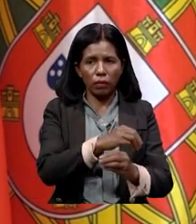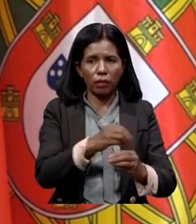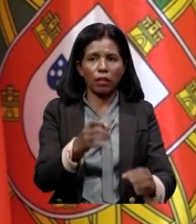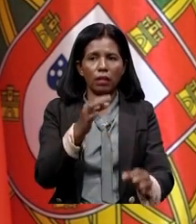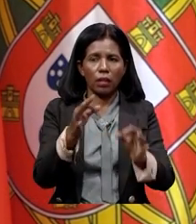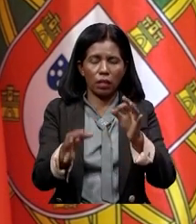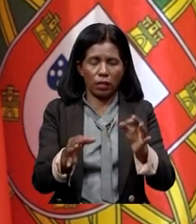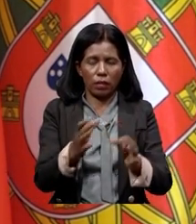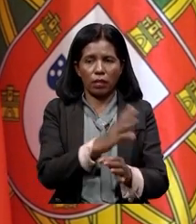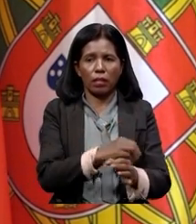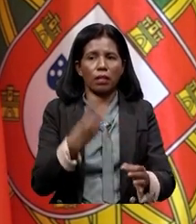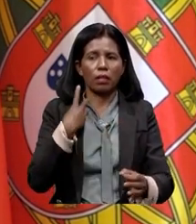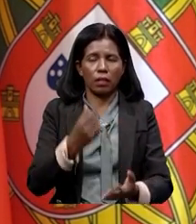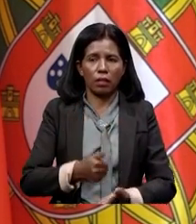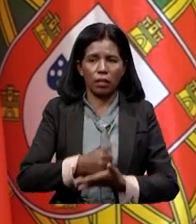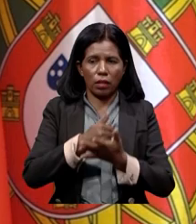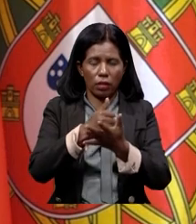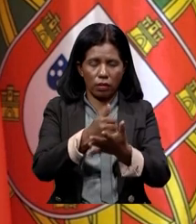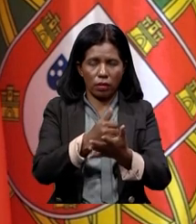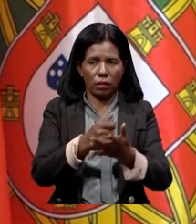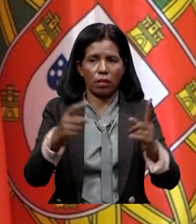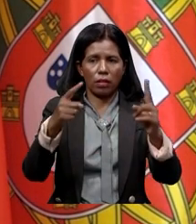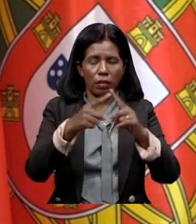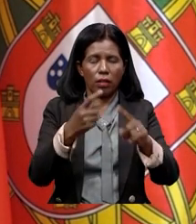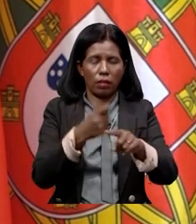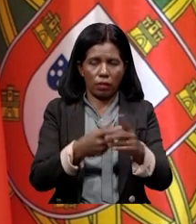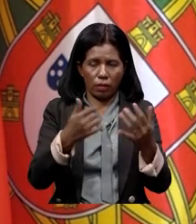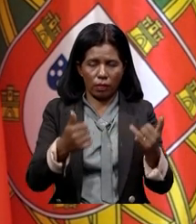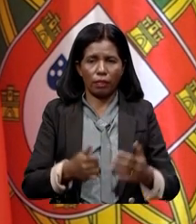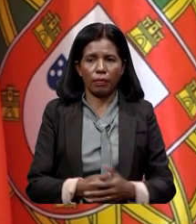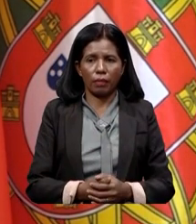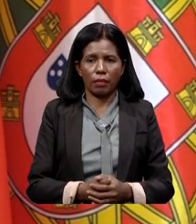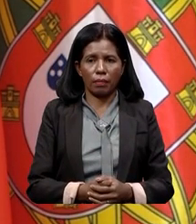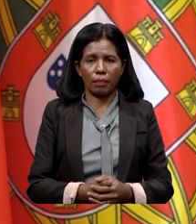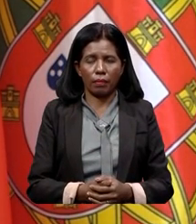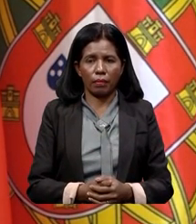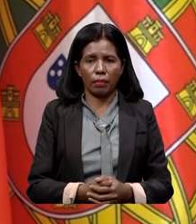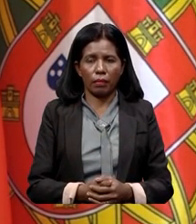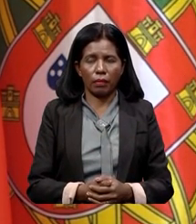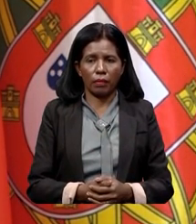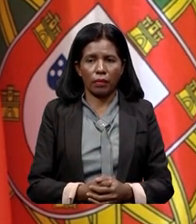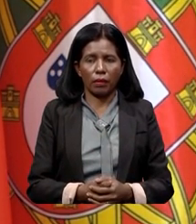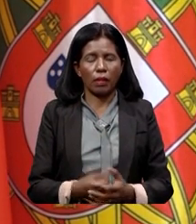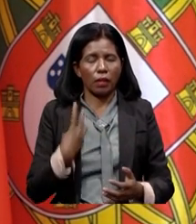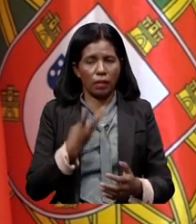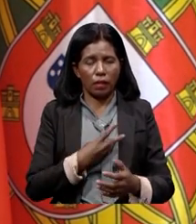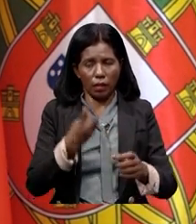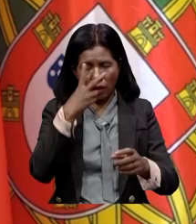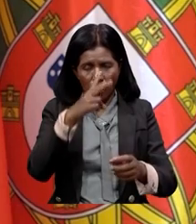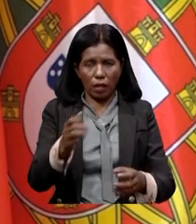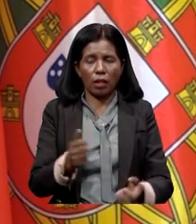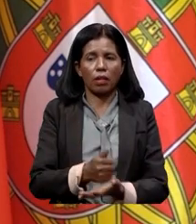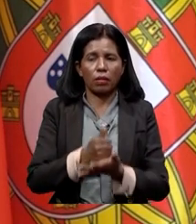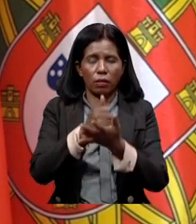à distância estiveram ao nosso lado naquele momento. Infelizmente, posteriormente a esse incêndio, tivemos também